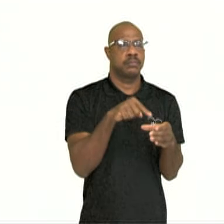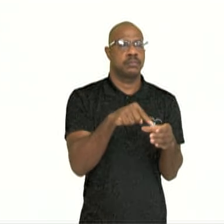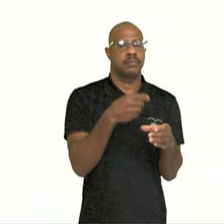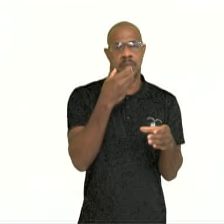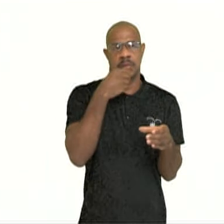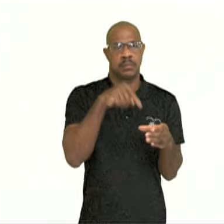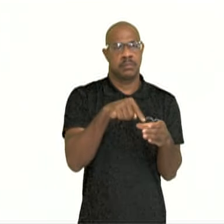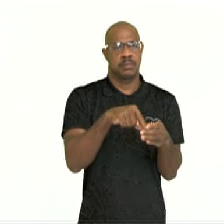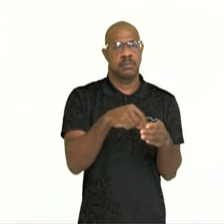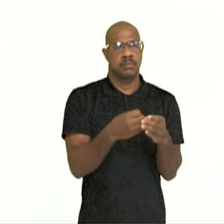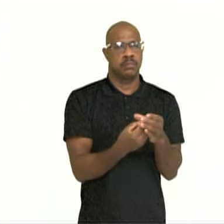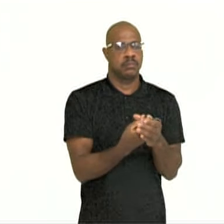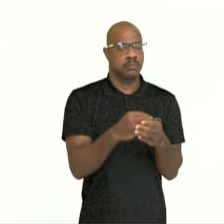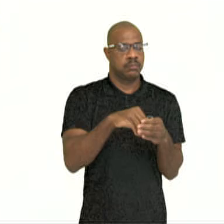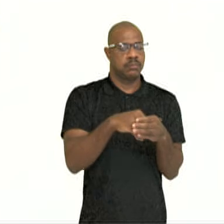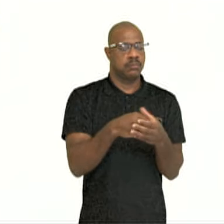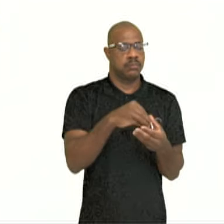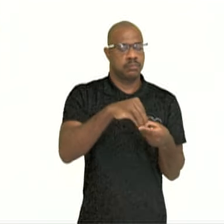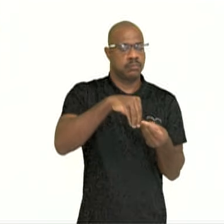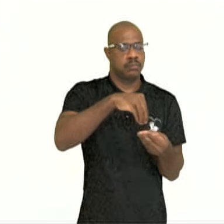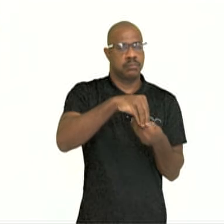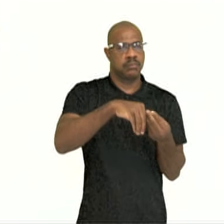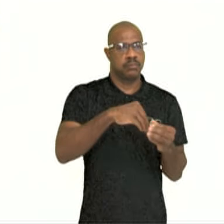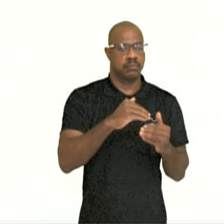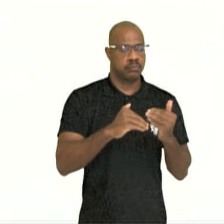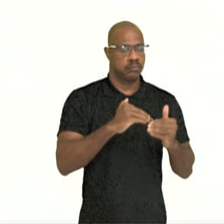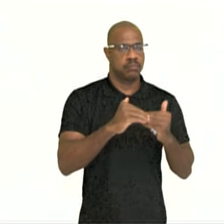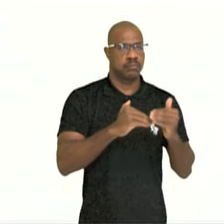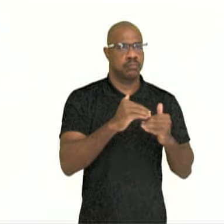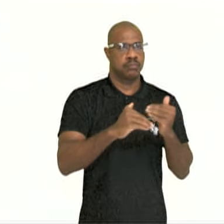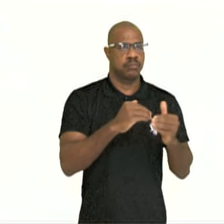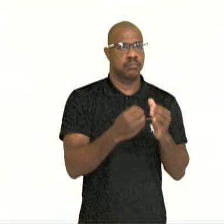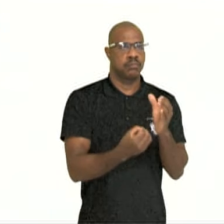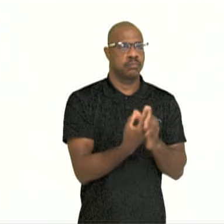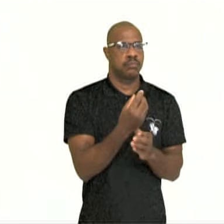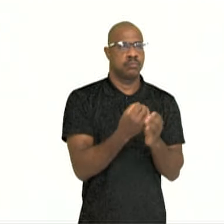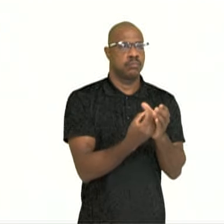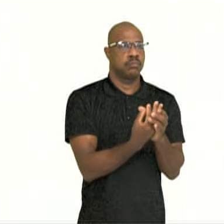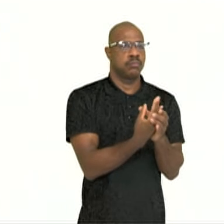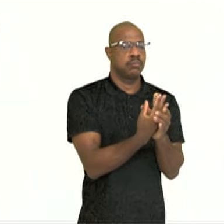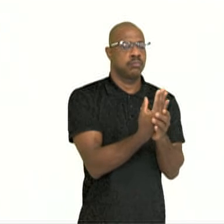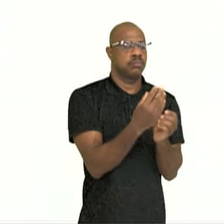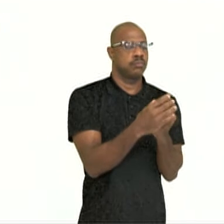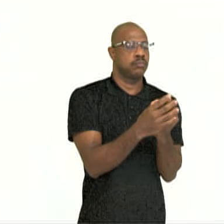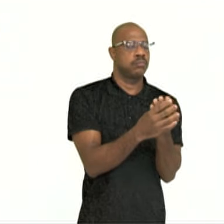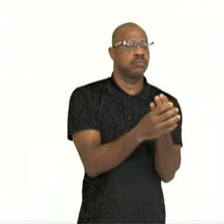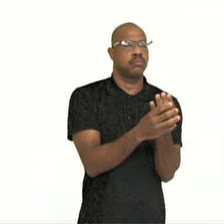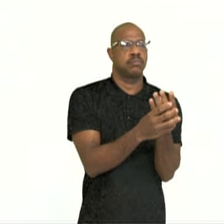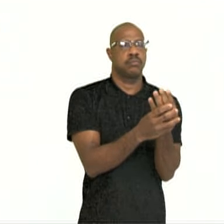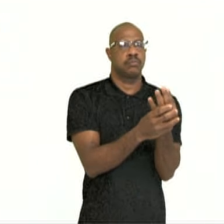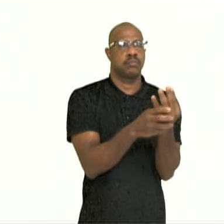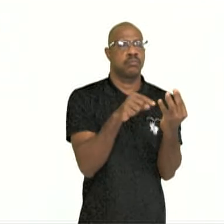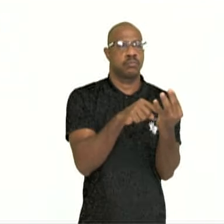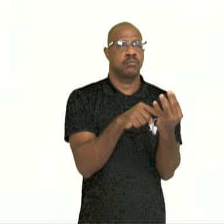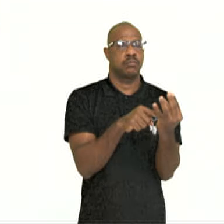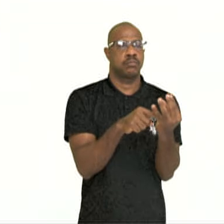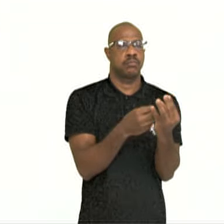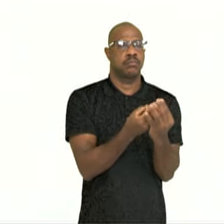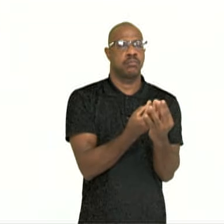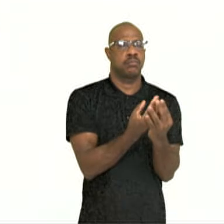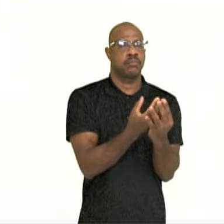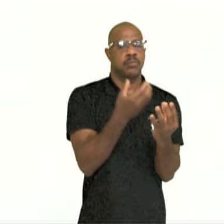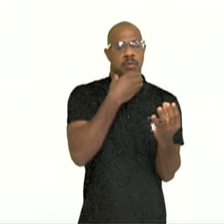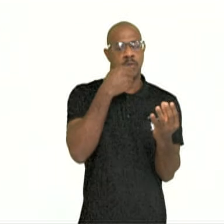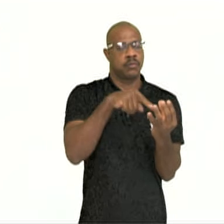fruto então começa a se desenvolver em volta, ó, dando origem então aqui, depois da semente, o fruto. Essa semente então, quando